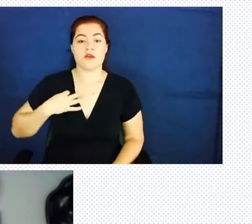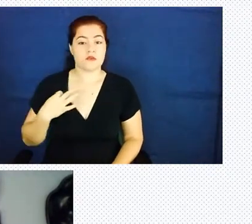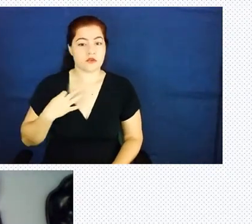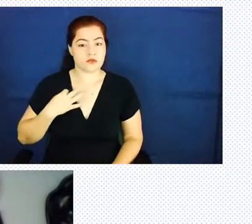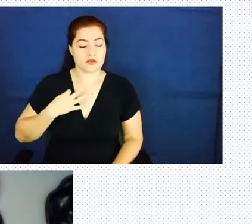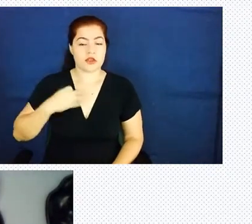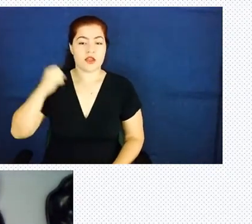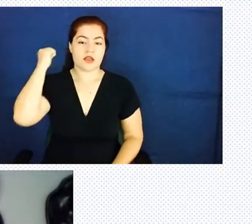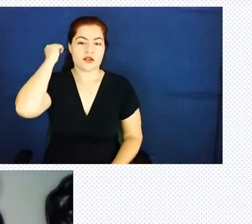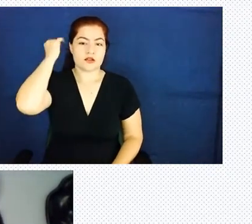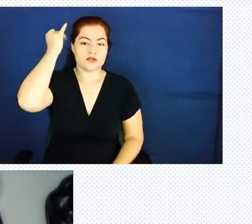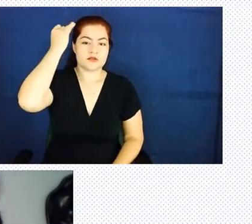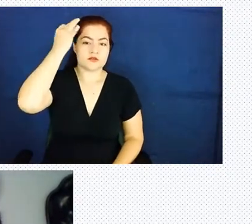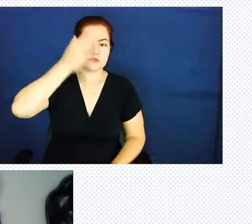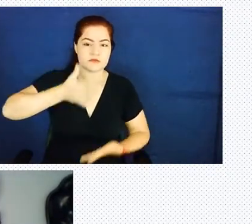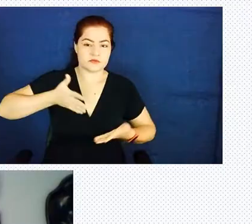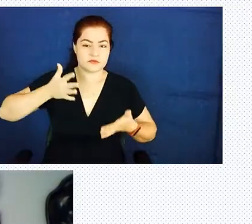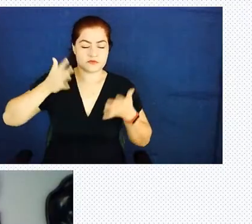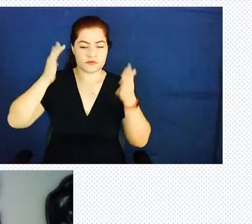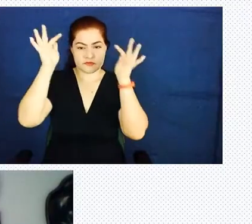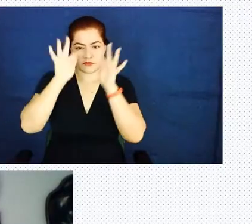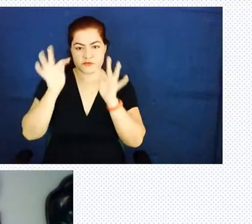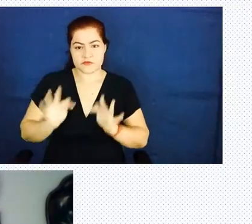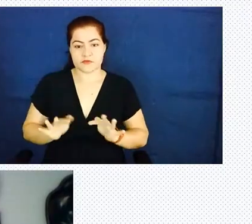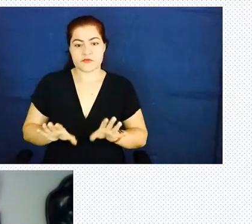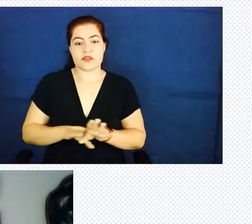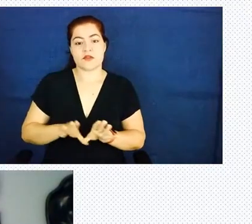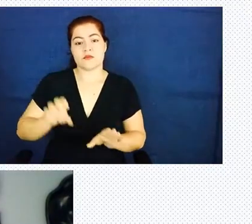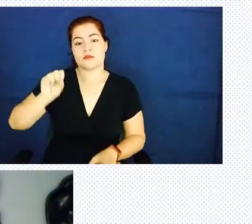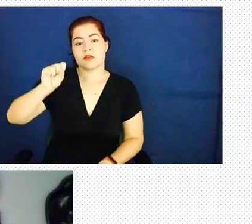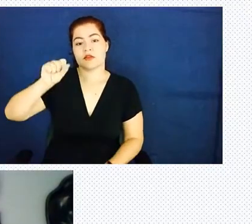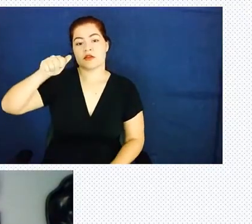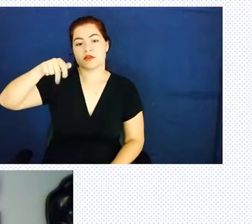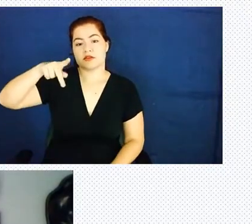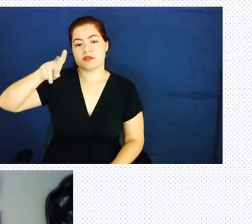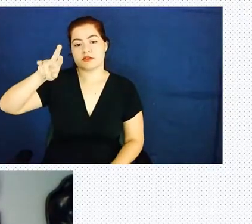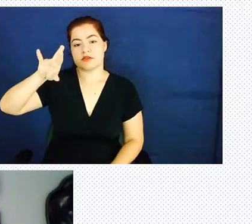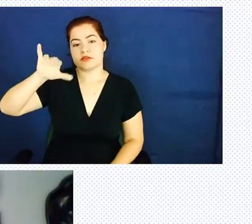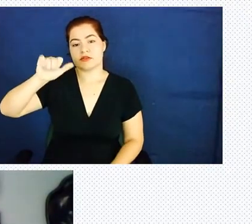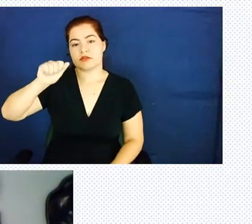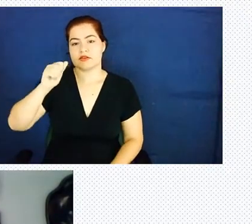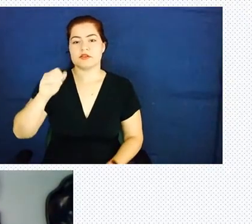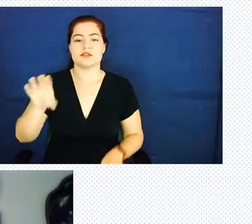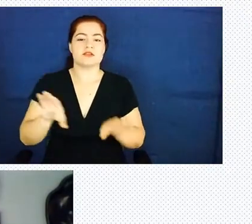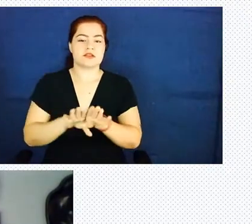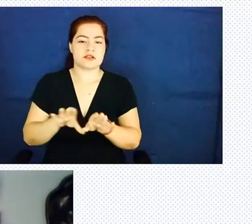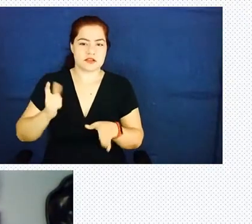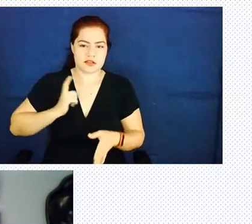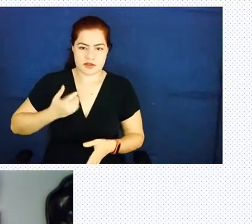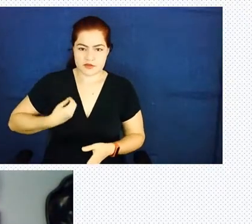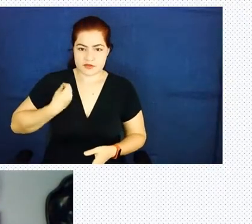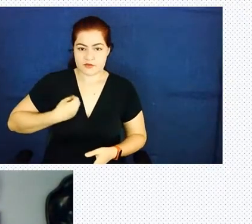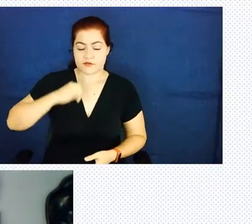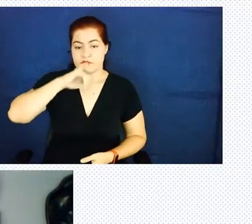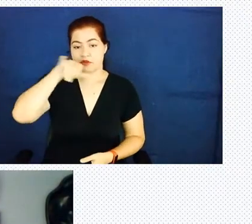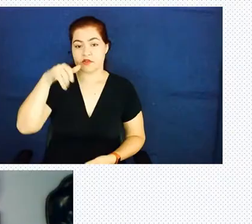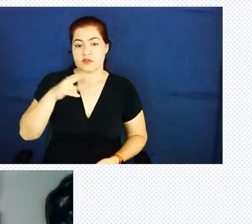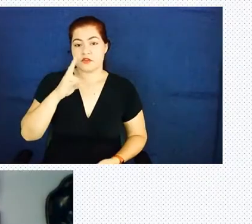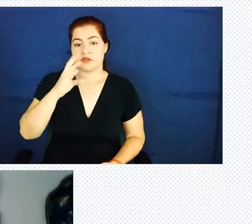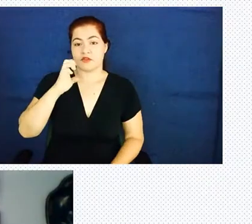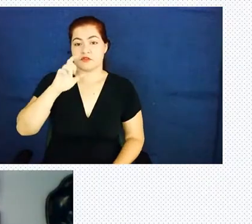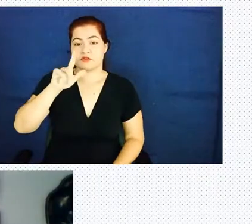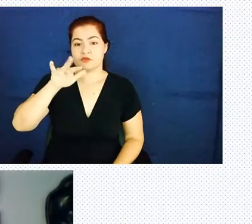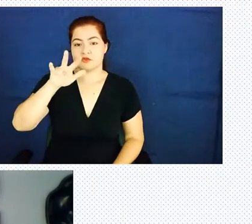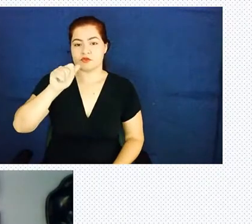Dia Nascer Feliz. Sandra também chegou aqui. A